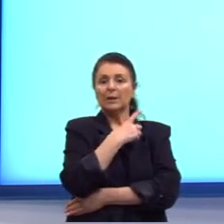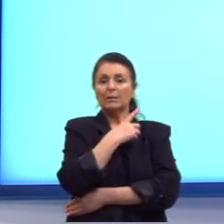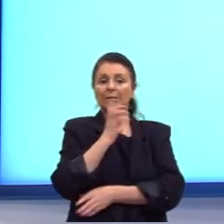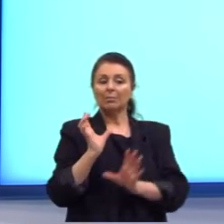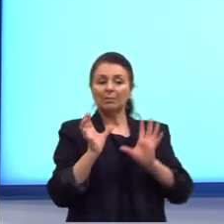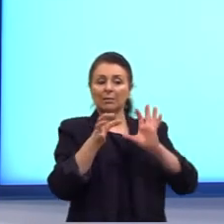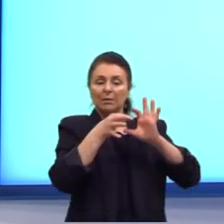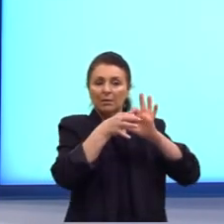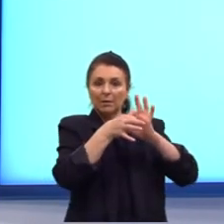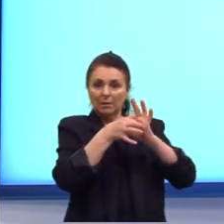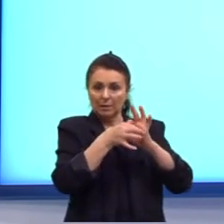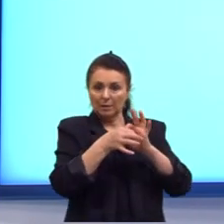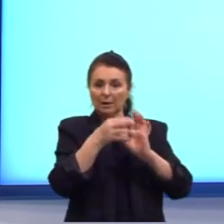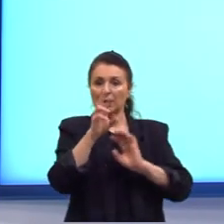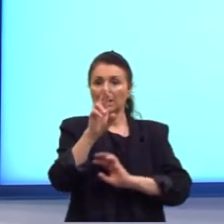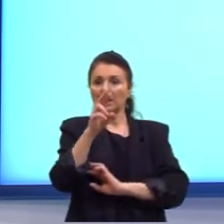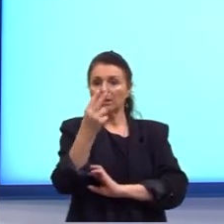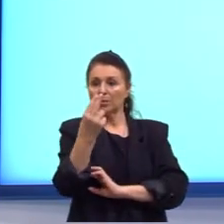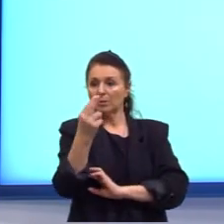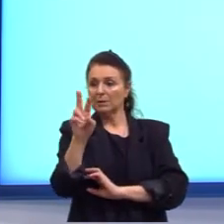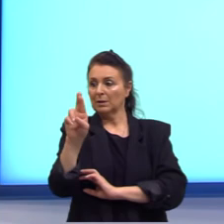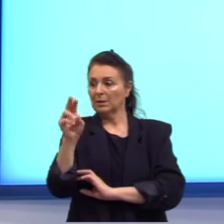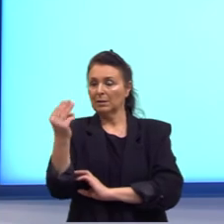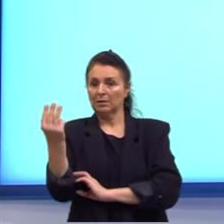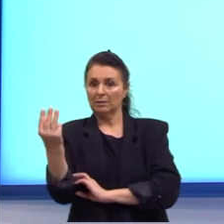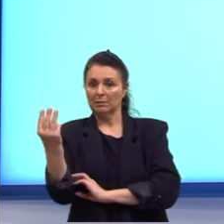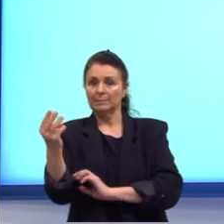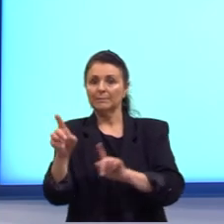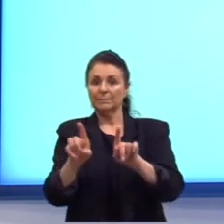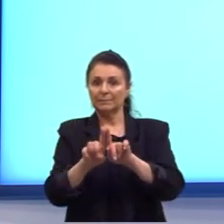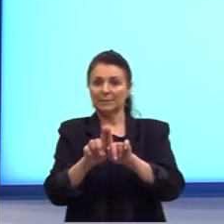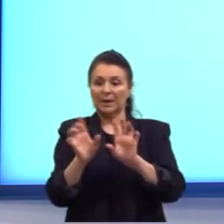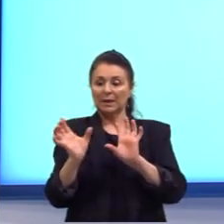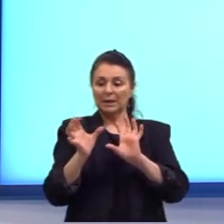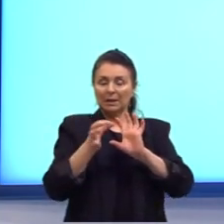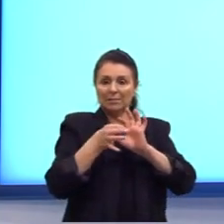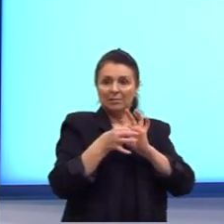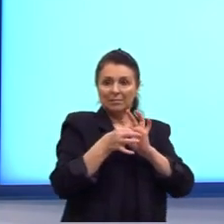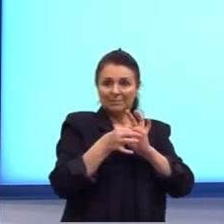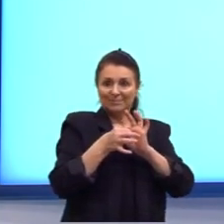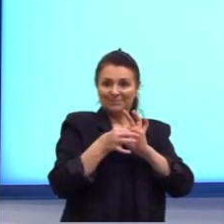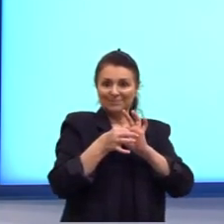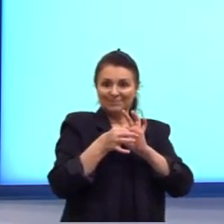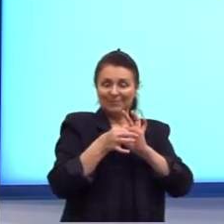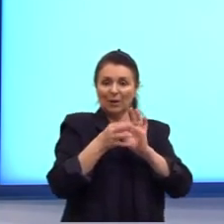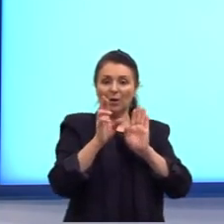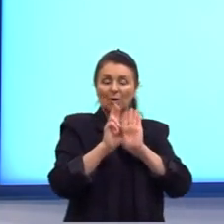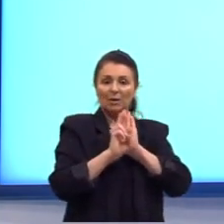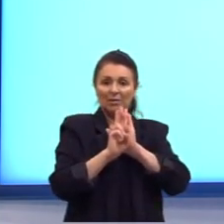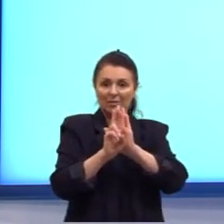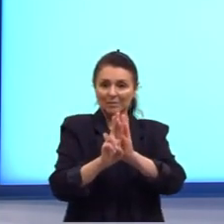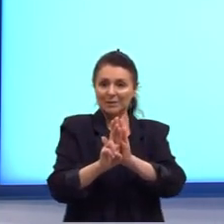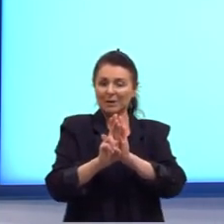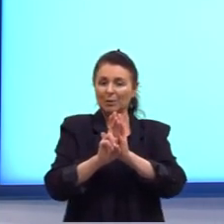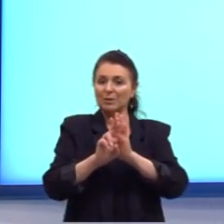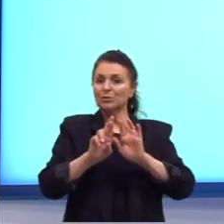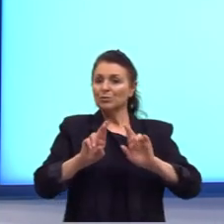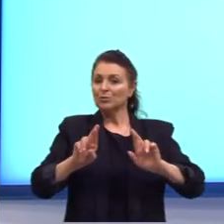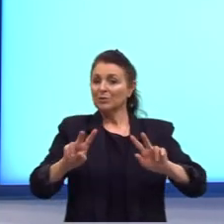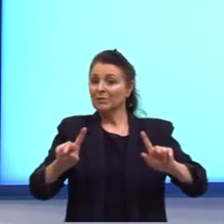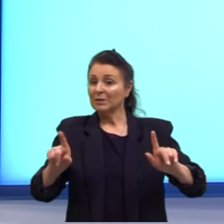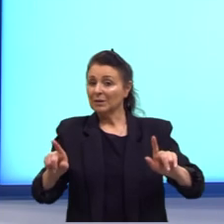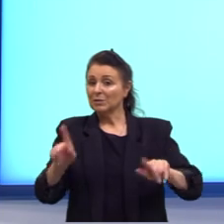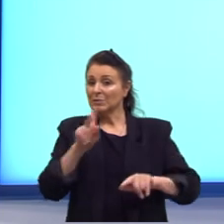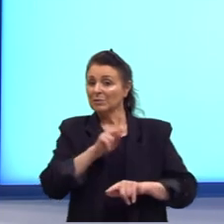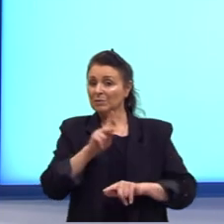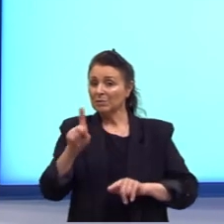conectado tanto a R2 quanto ar3ia ele tá uma representação um pouquinho diferente do que a gente